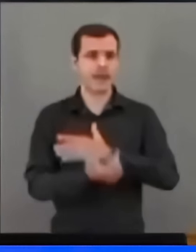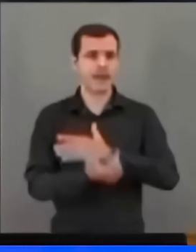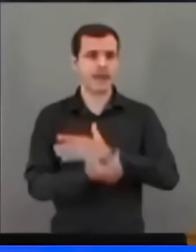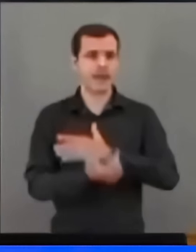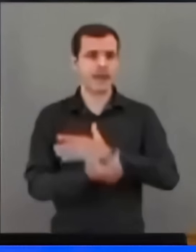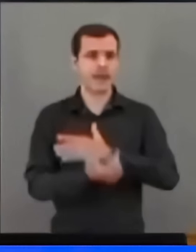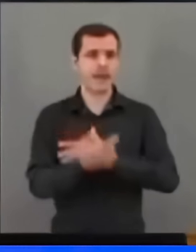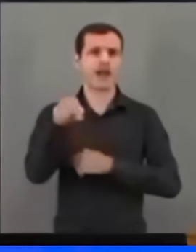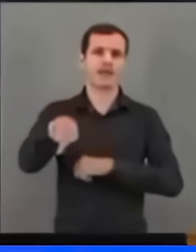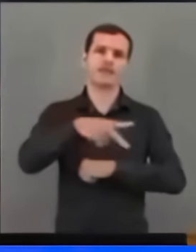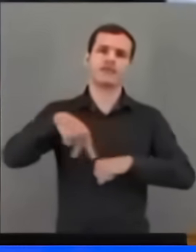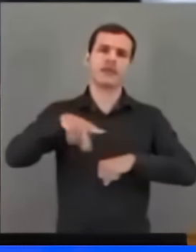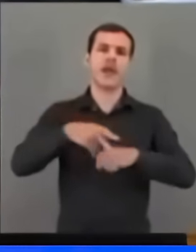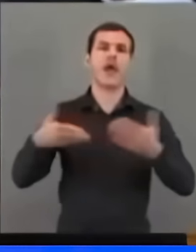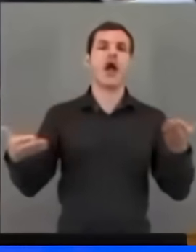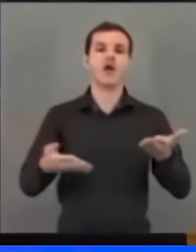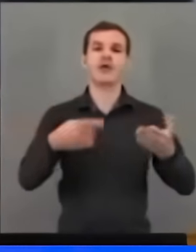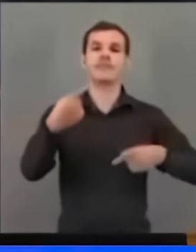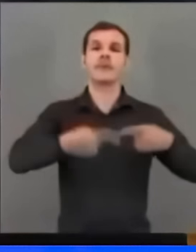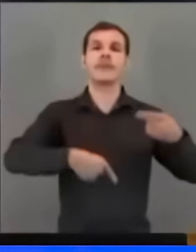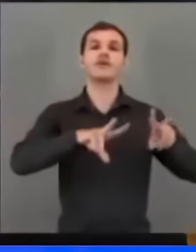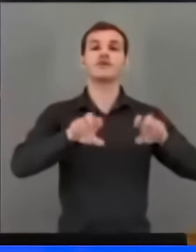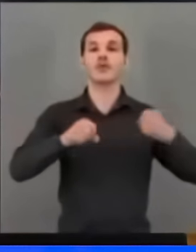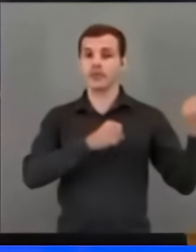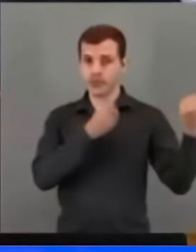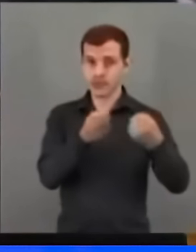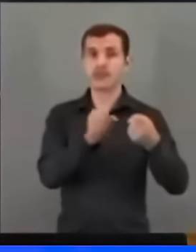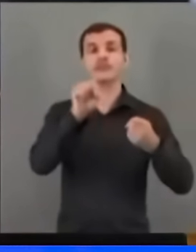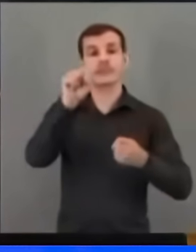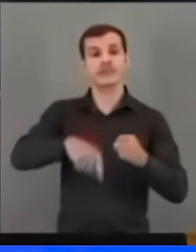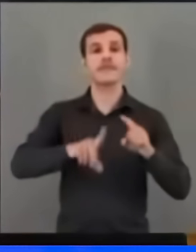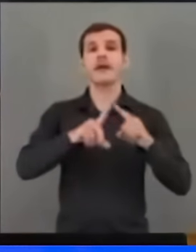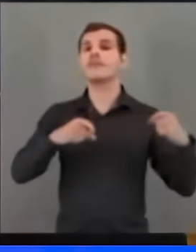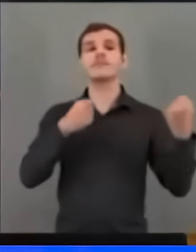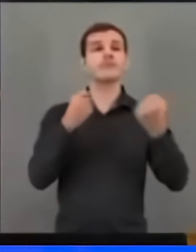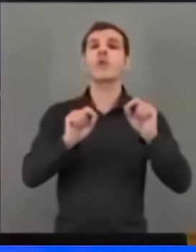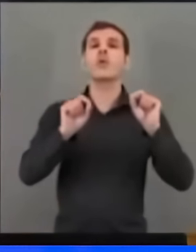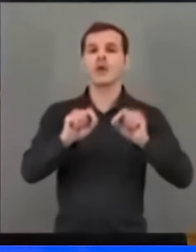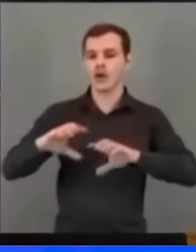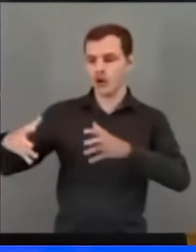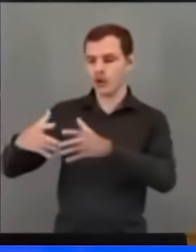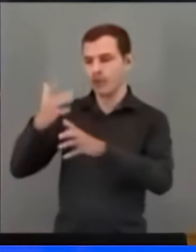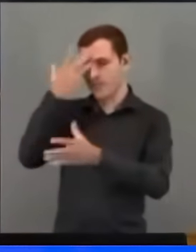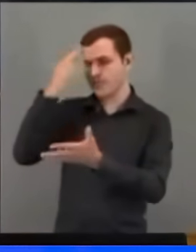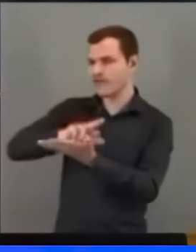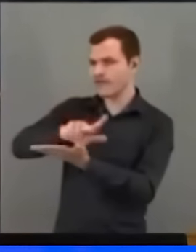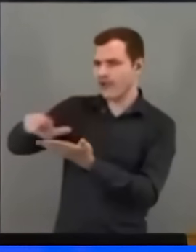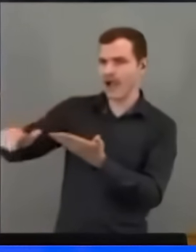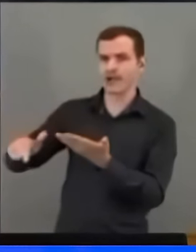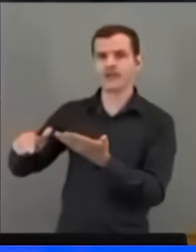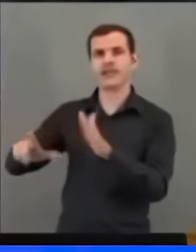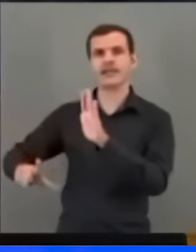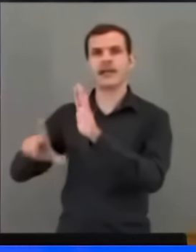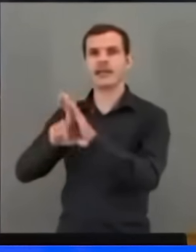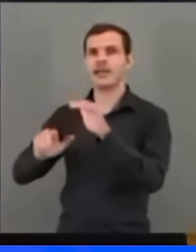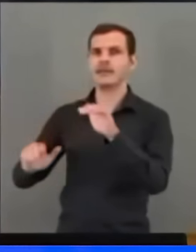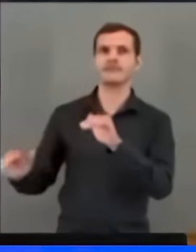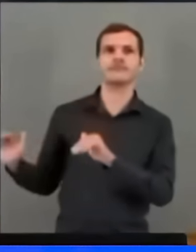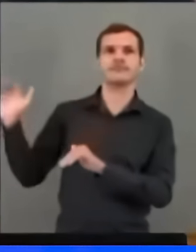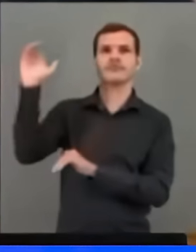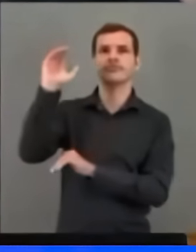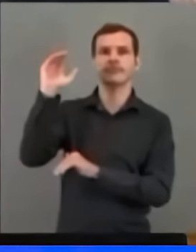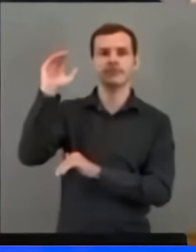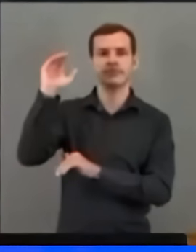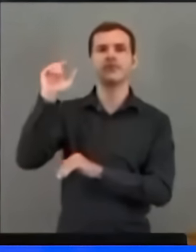seu cretino. Blindagem sim, mas blindagem de uma categoria de pessoas acima da lei.